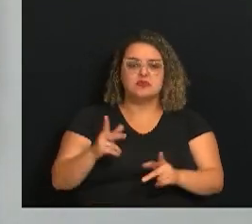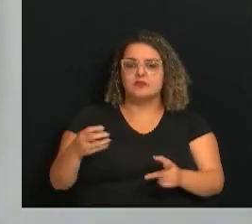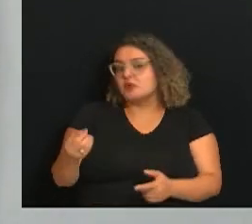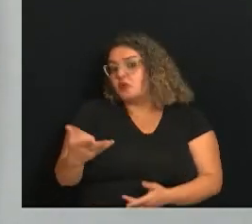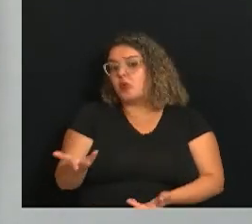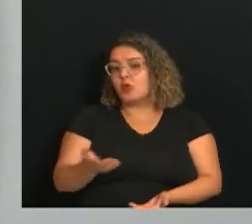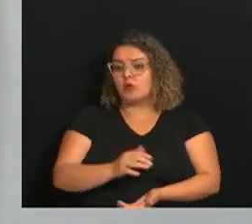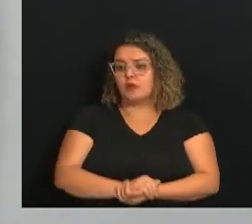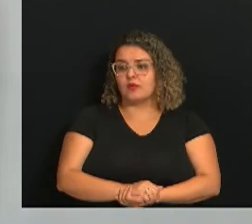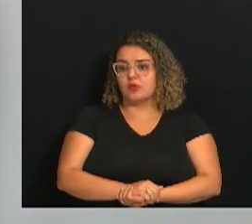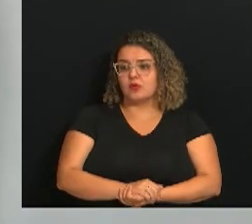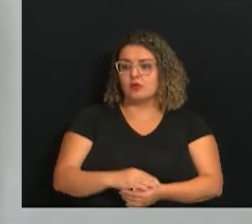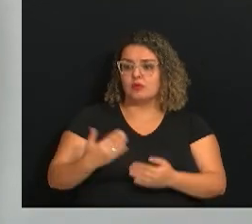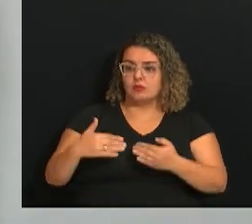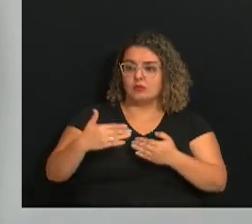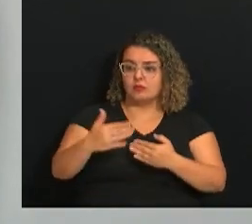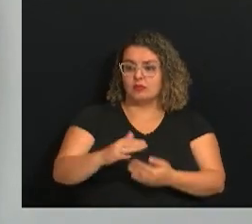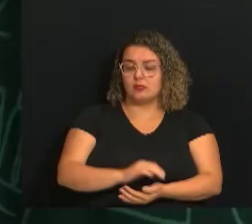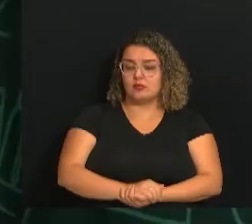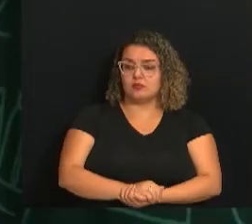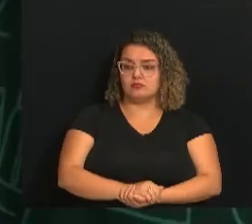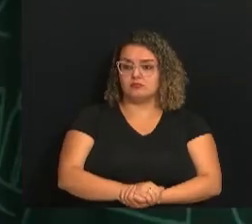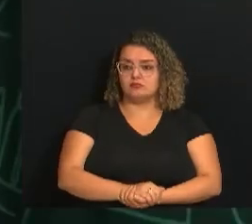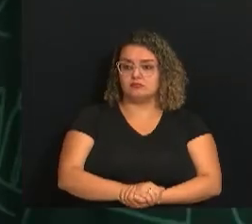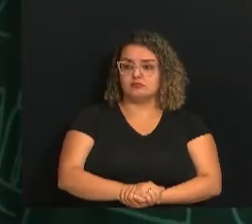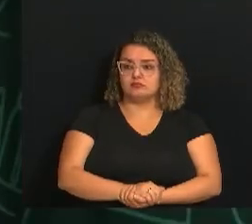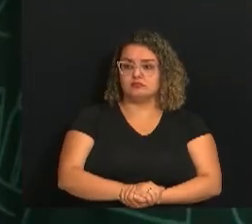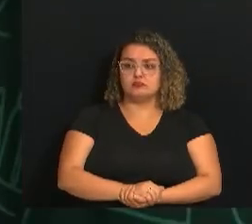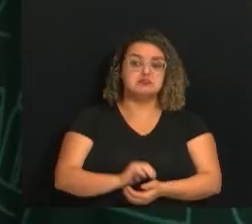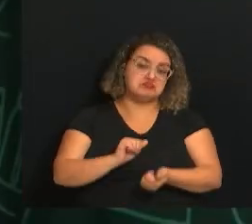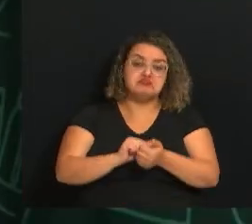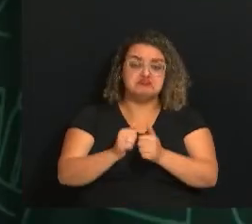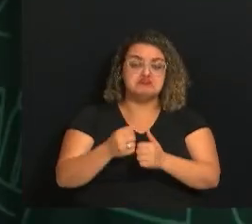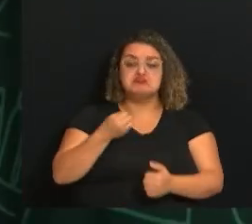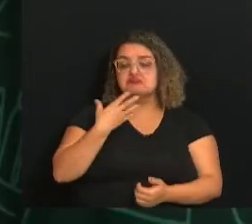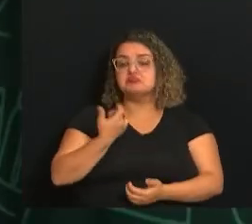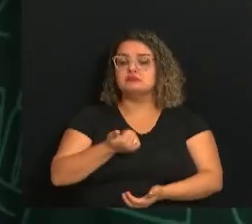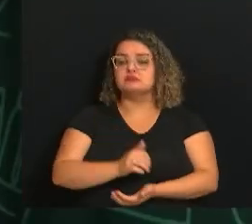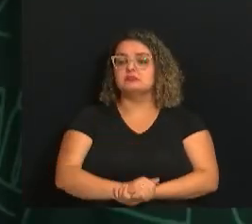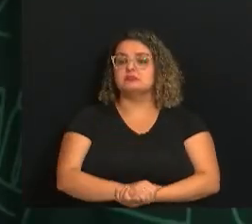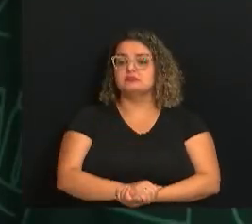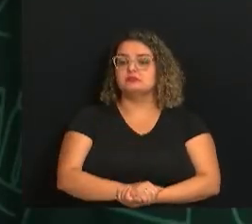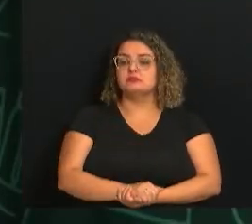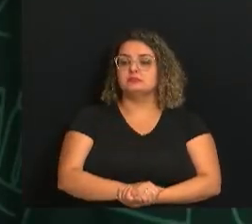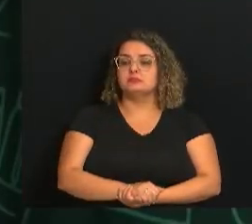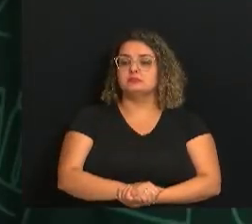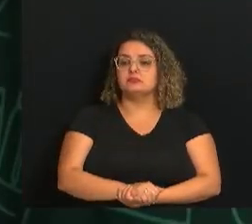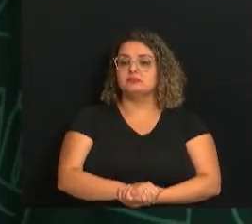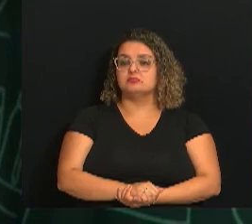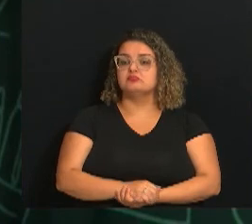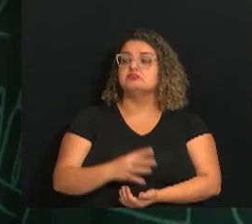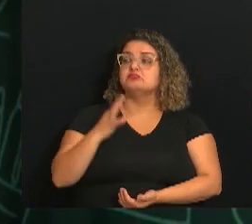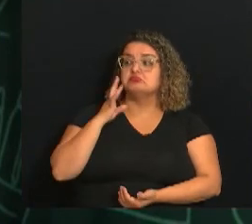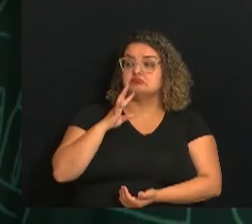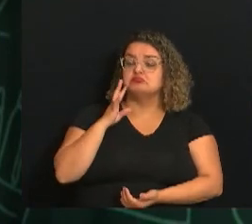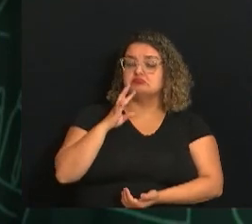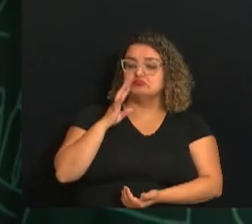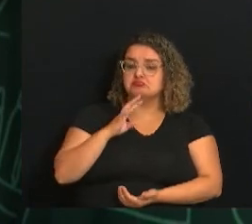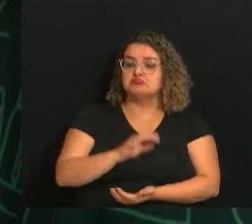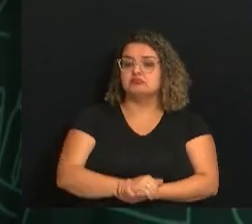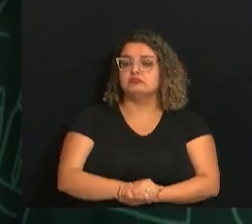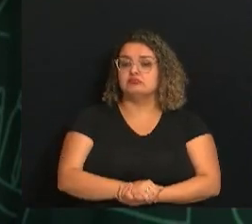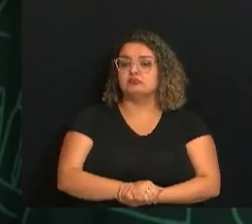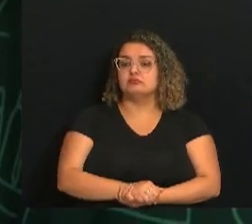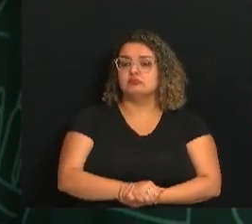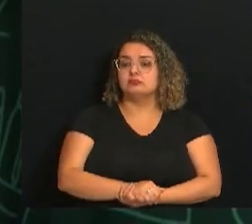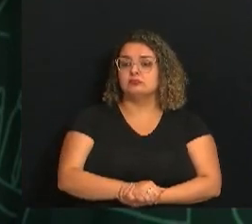de série e tal, mas eu lidei muito bem com isso. É, muito legal, muito bacana. Bom, eu